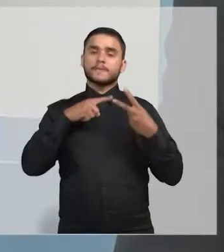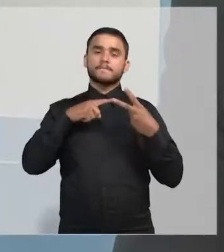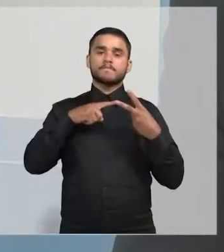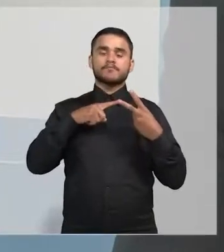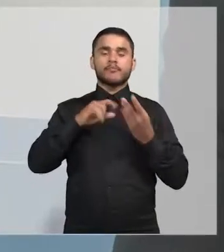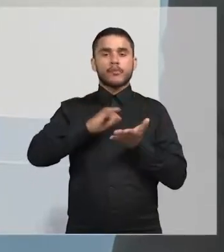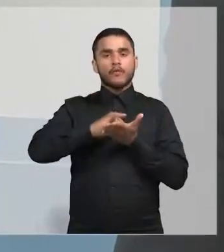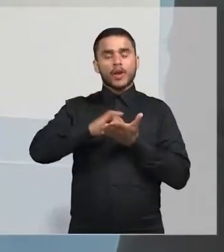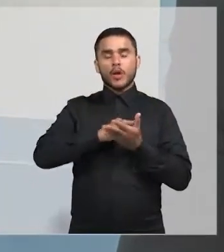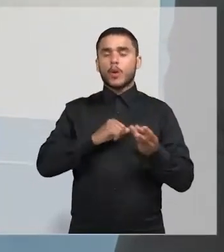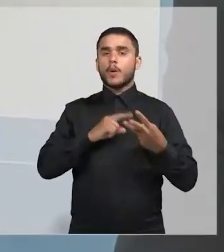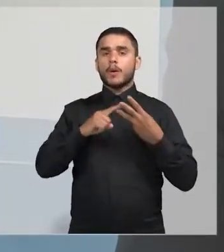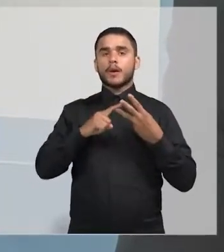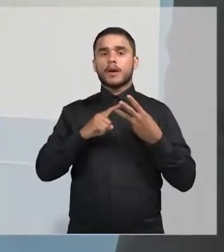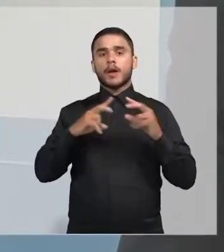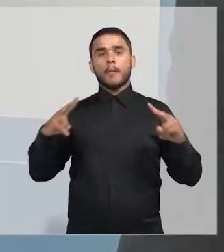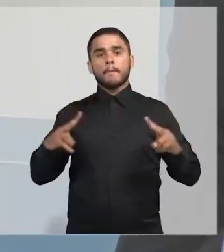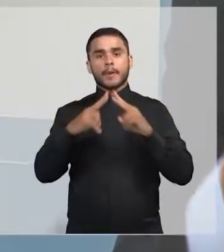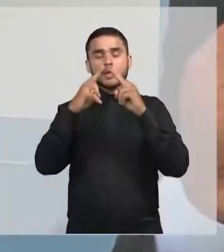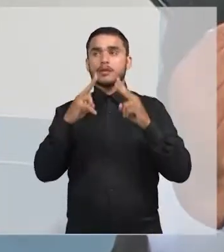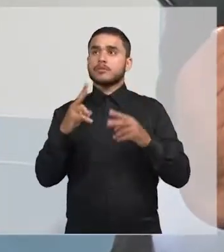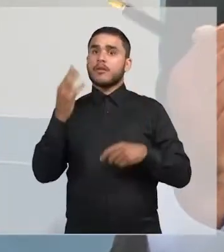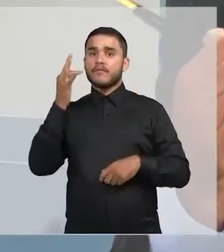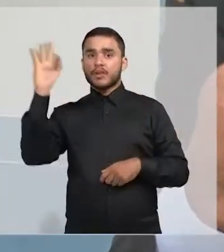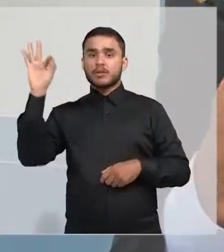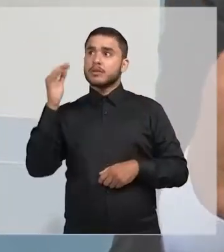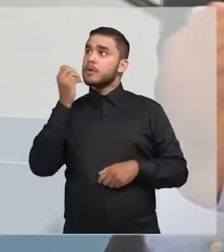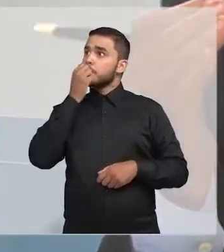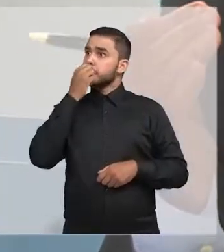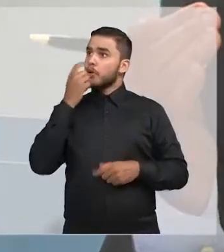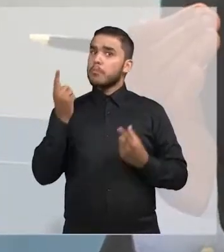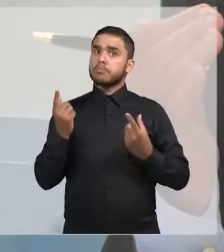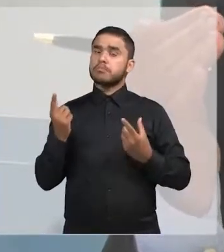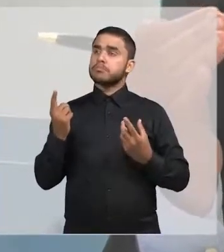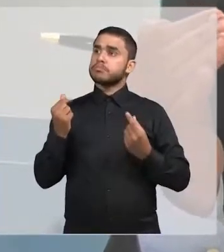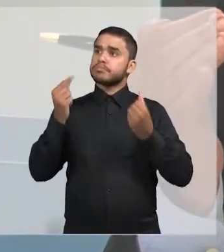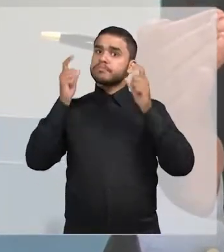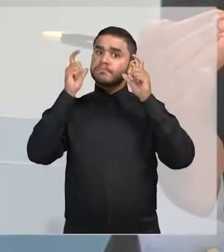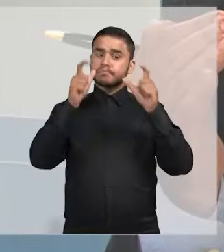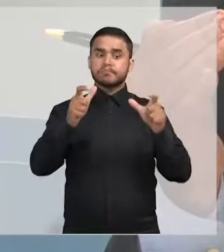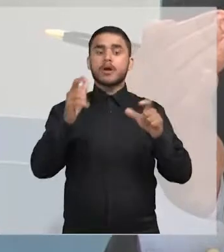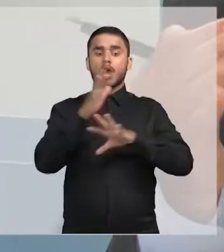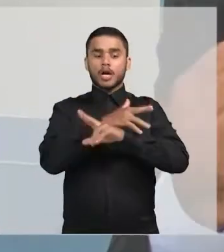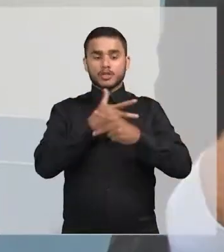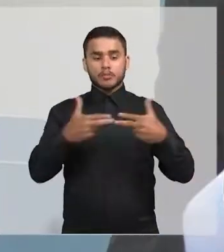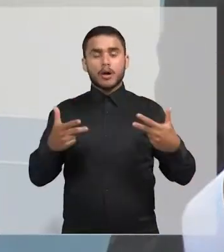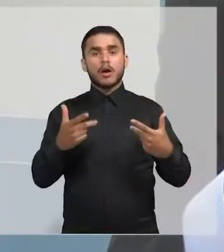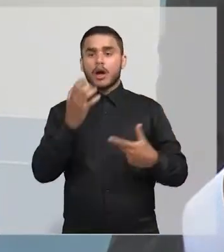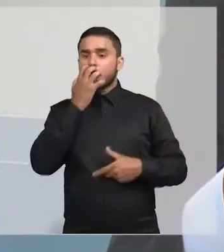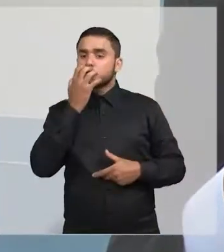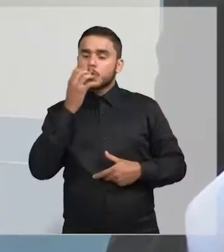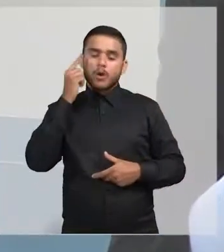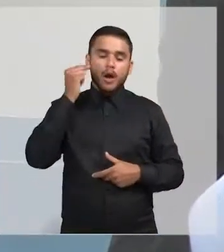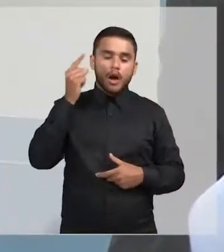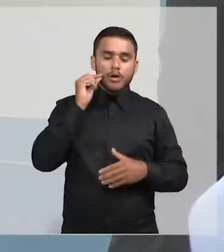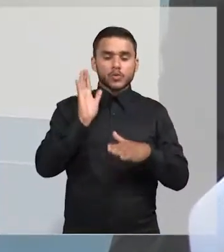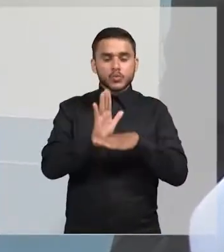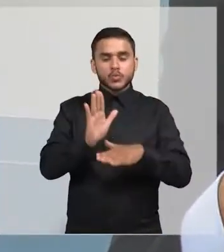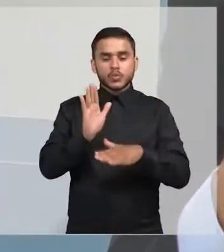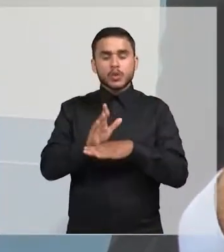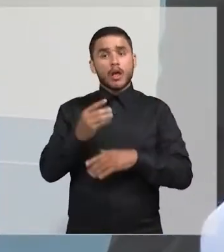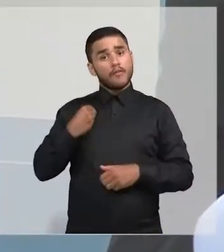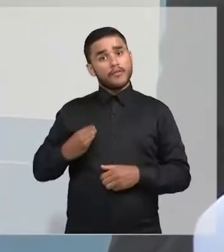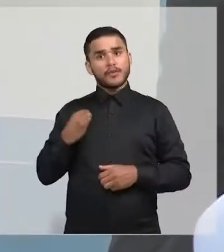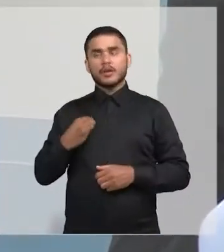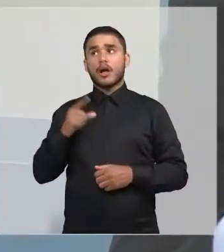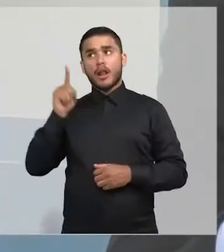York, acontece em Paris, na França, porque o nível de vida é lá em cima e as pessoas têm essa preocupação com os animais de estimação. Os animais faz parte da vida deles, né?